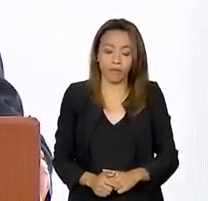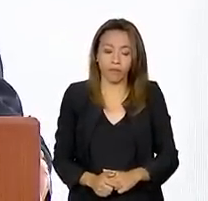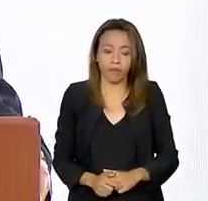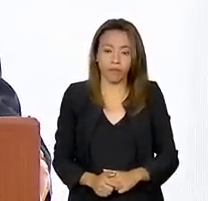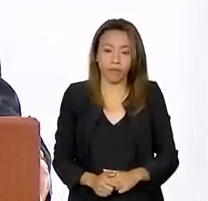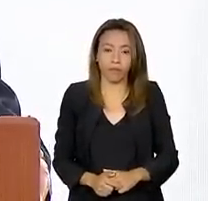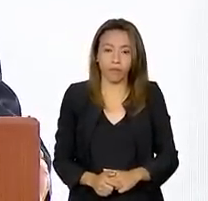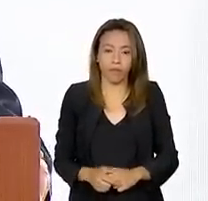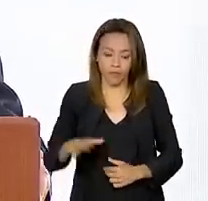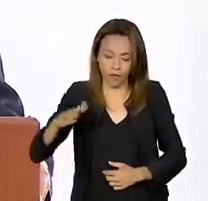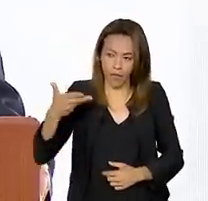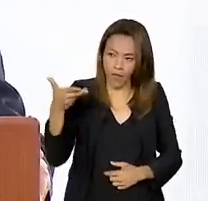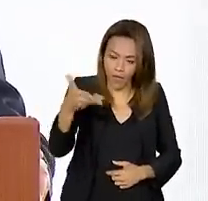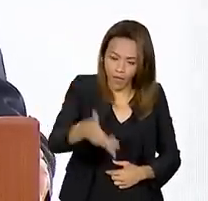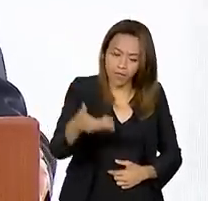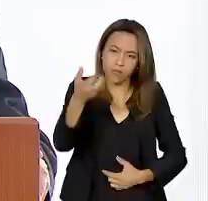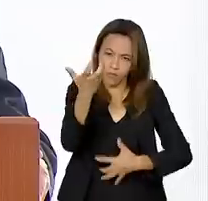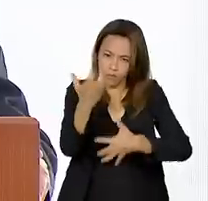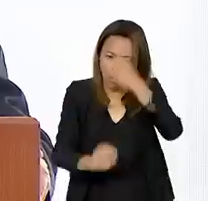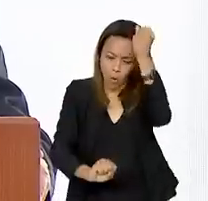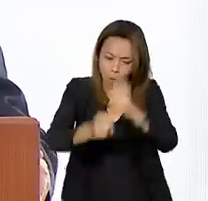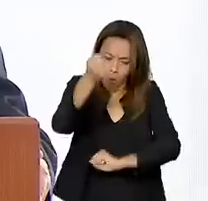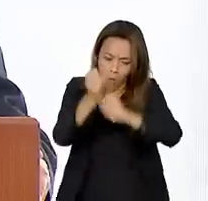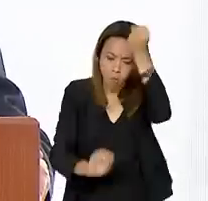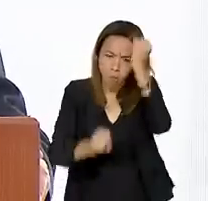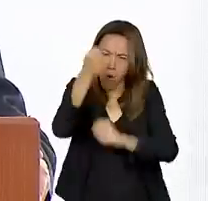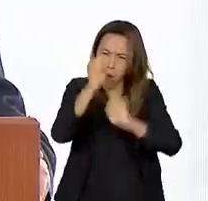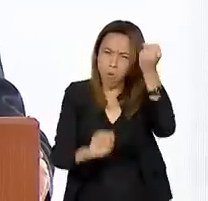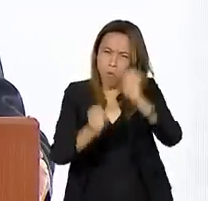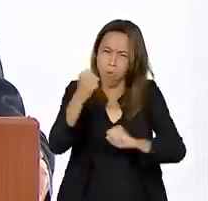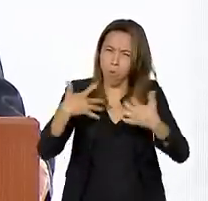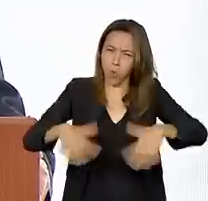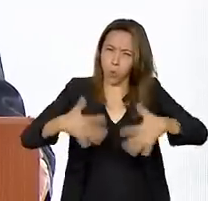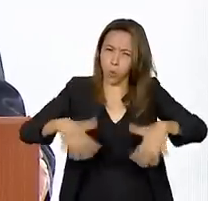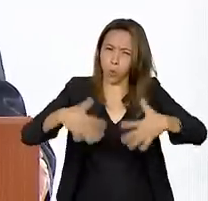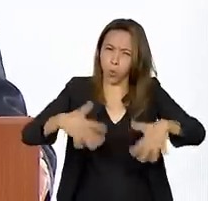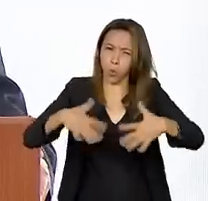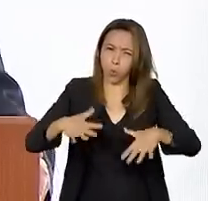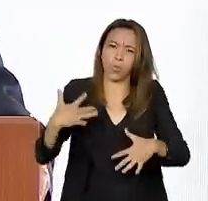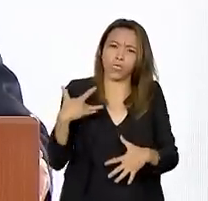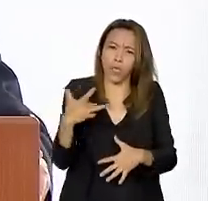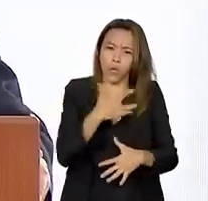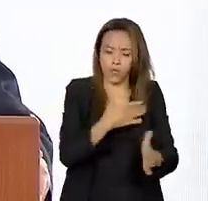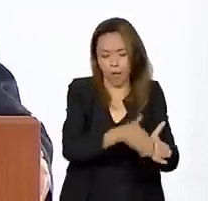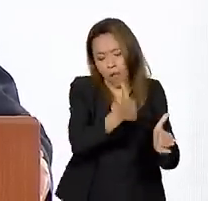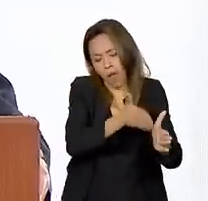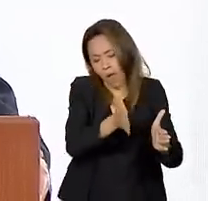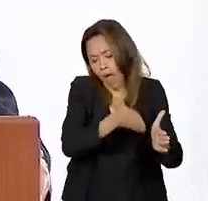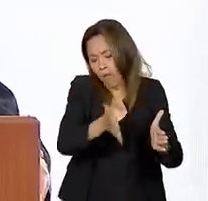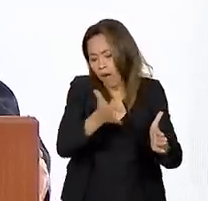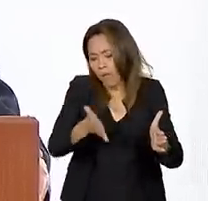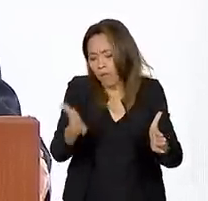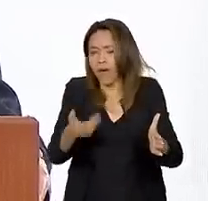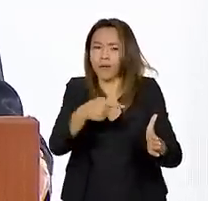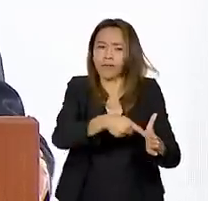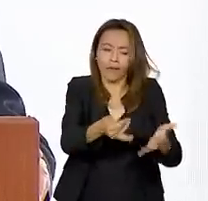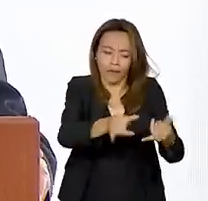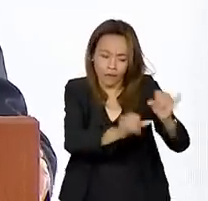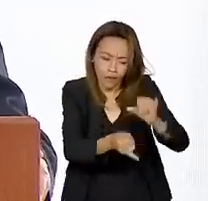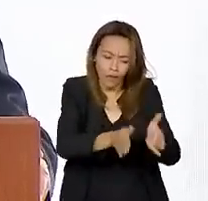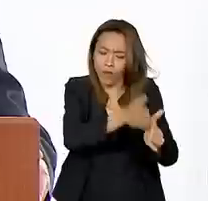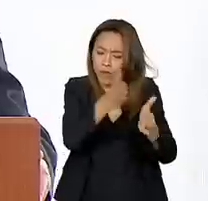Nessa indústria da saúde que tem um encadeamento longo, quer seja a indústria na química fina,